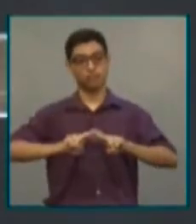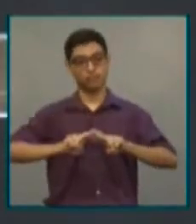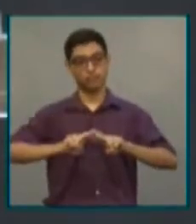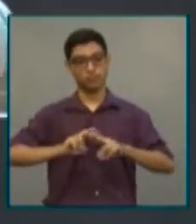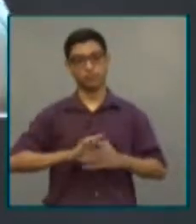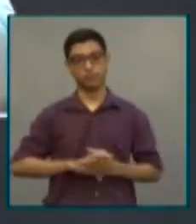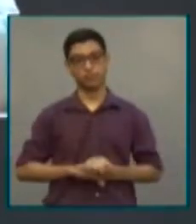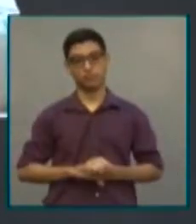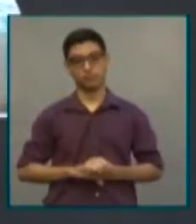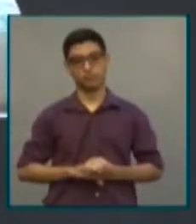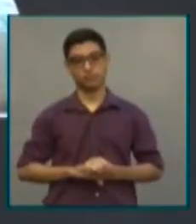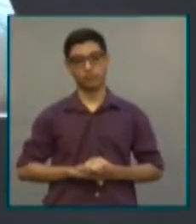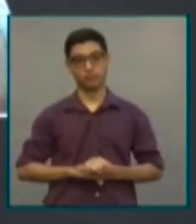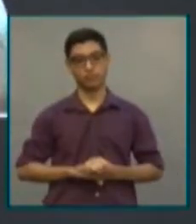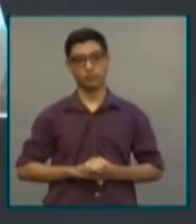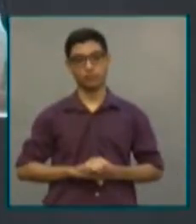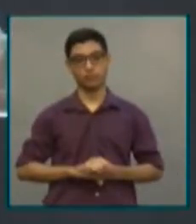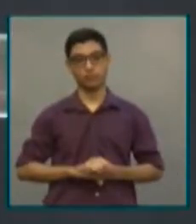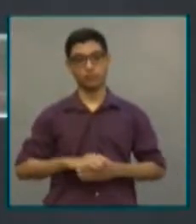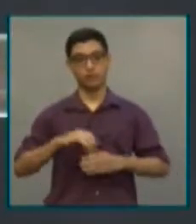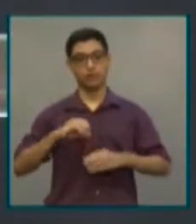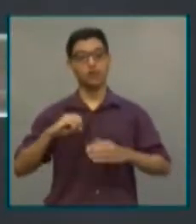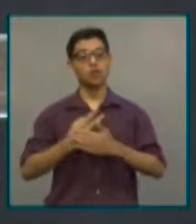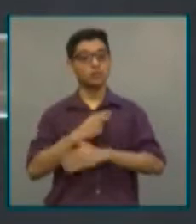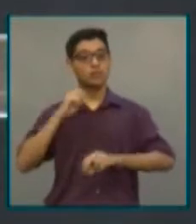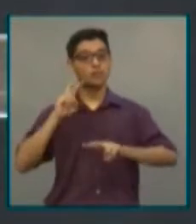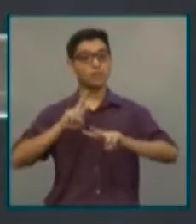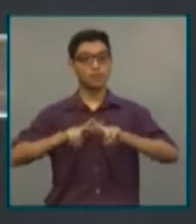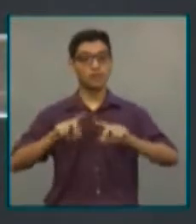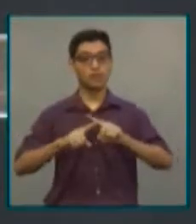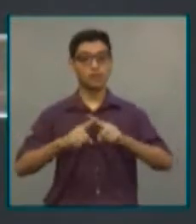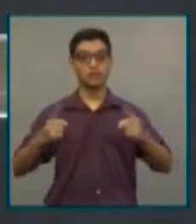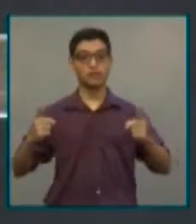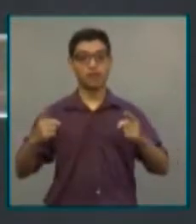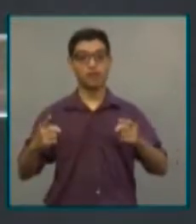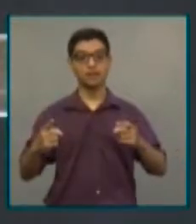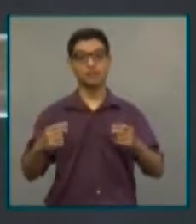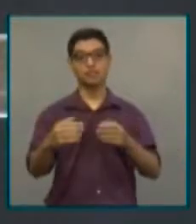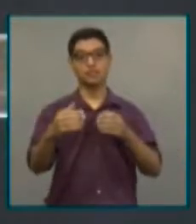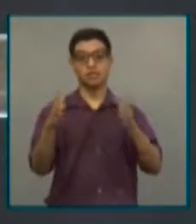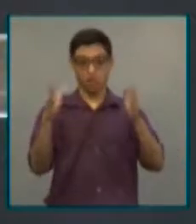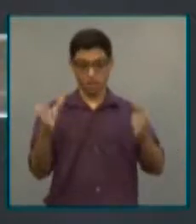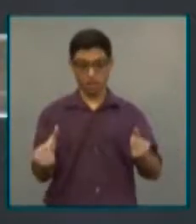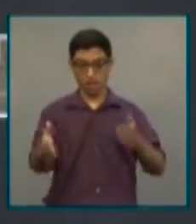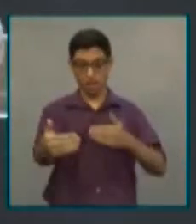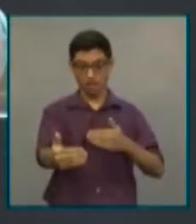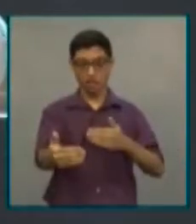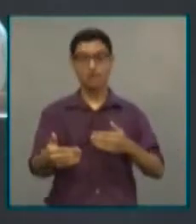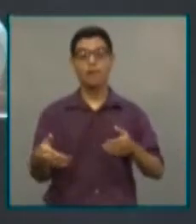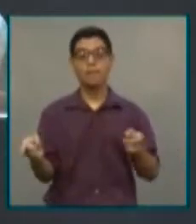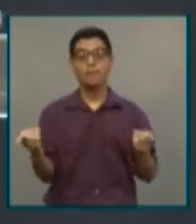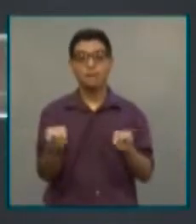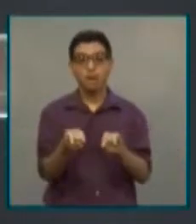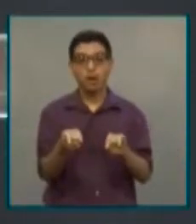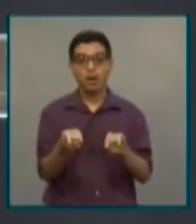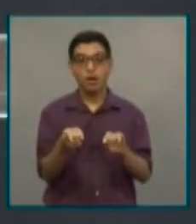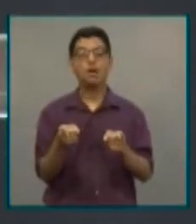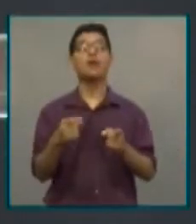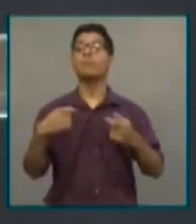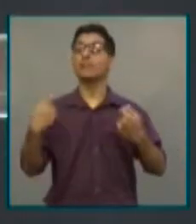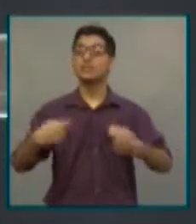deve ser reconduzido à sua residência, preso em sua residência. Significa dizer que a OAB foi omissa